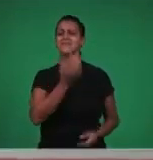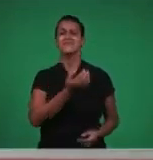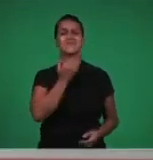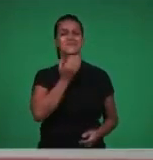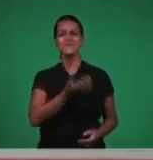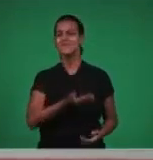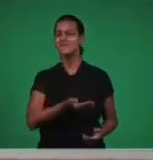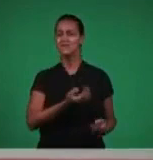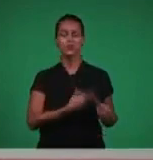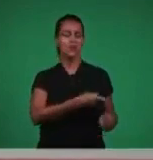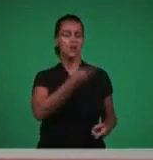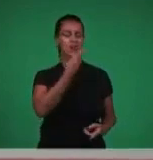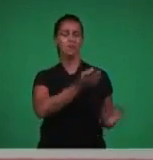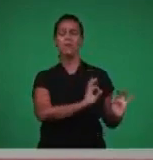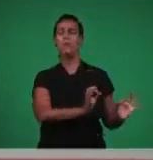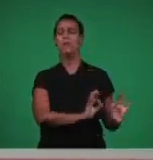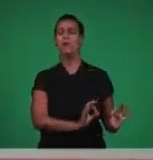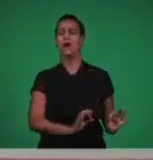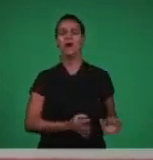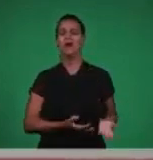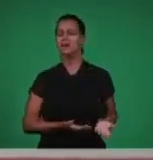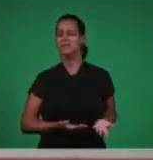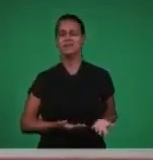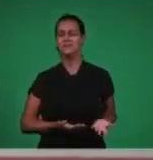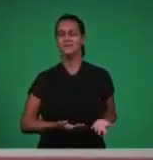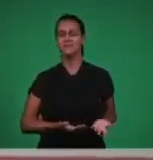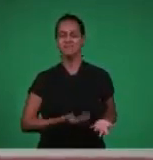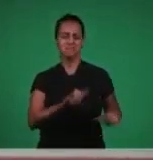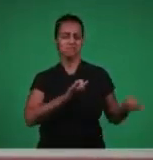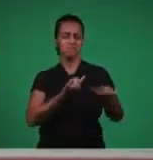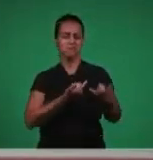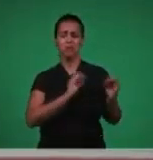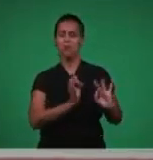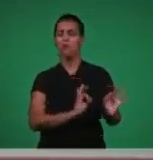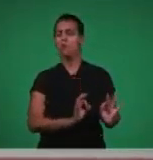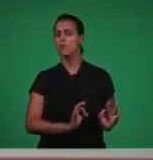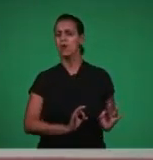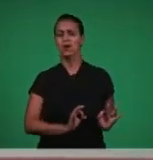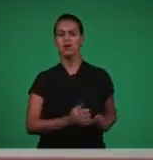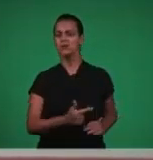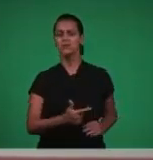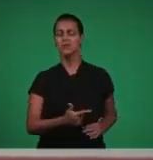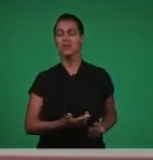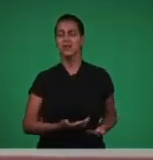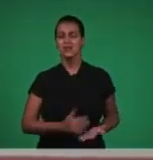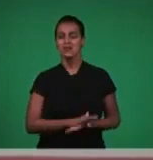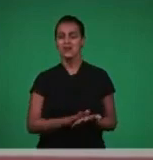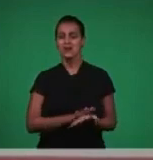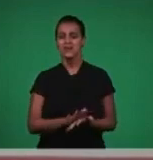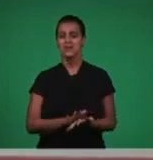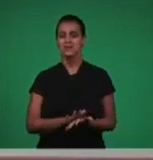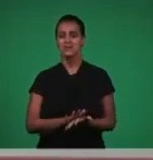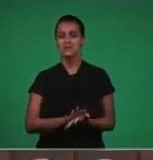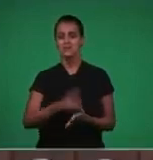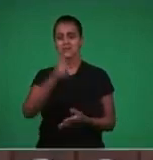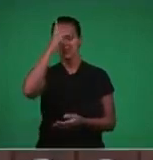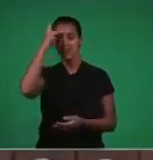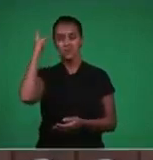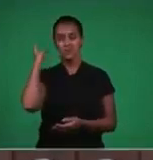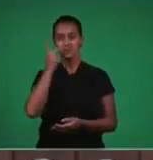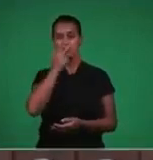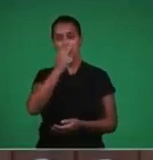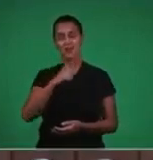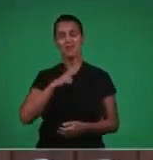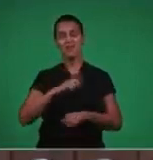Ele crê naquilo que disseram para ele dizer. Ele fala o que é. E as pessoas hoje sofrem de uma doença que se chama